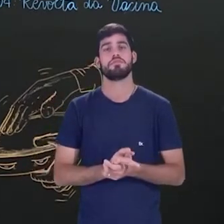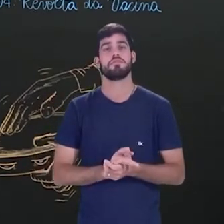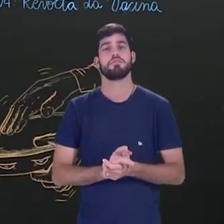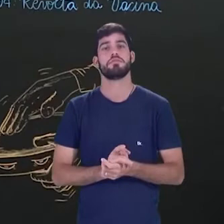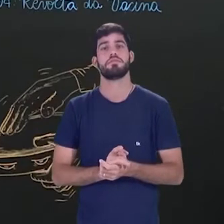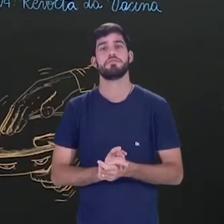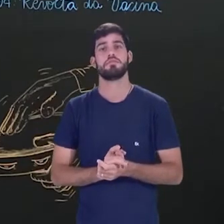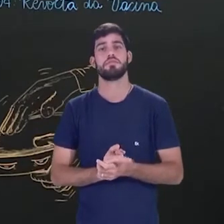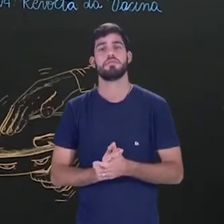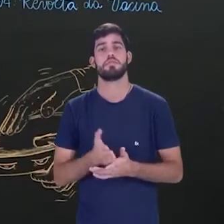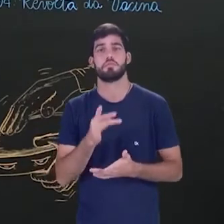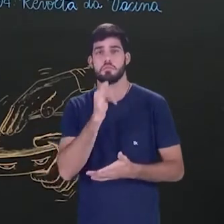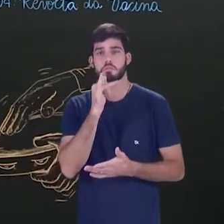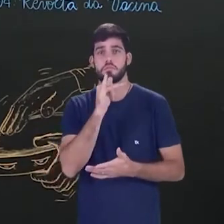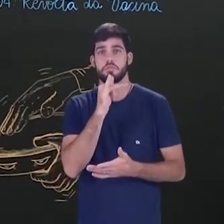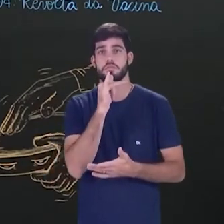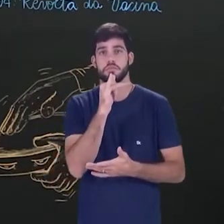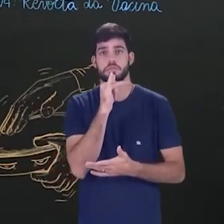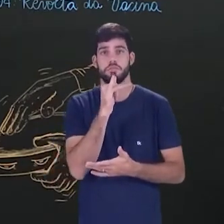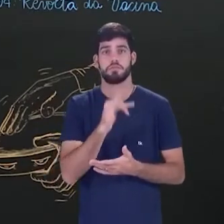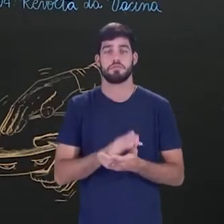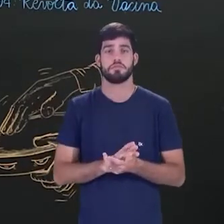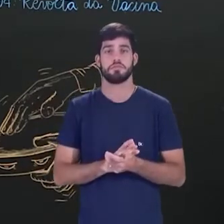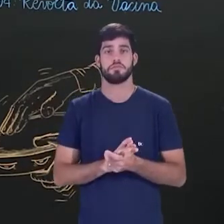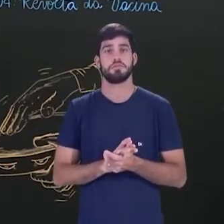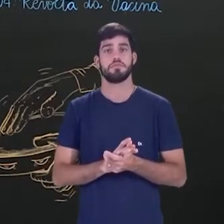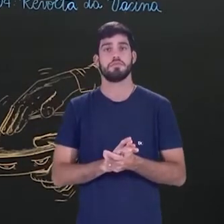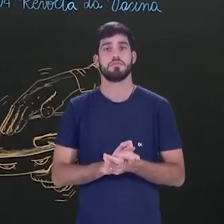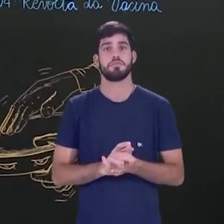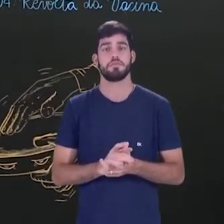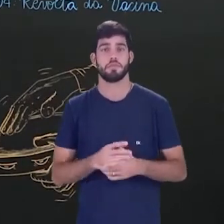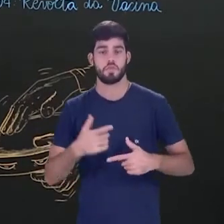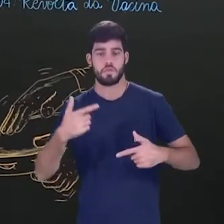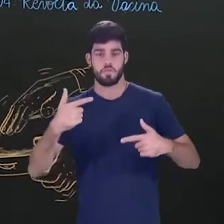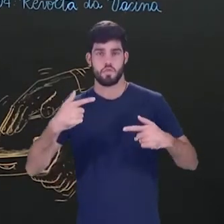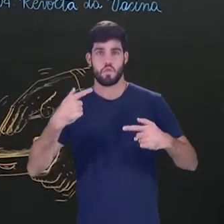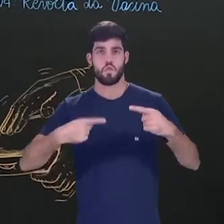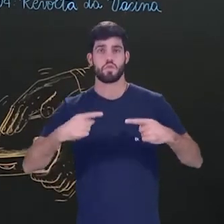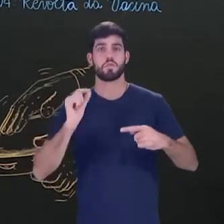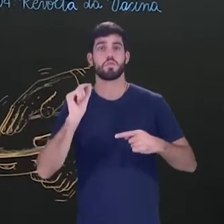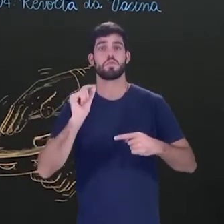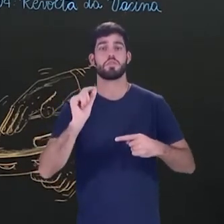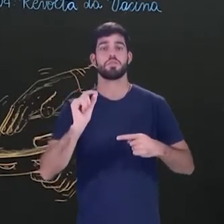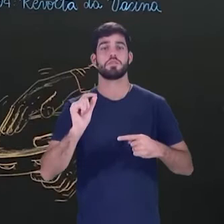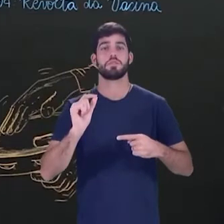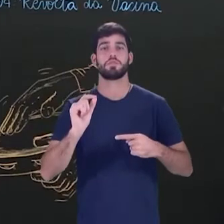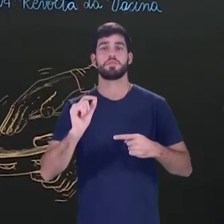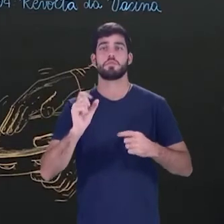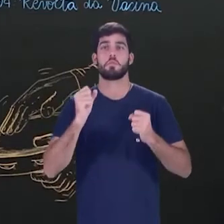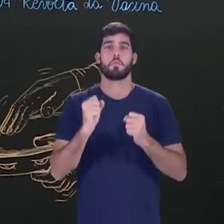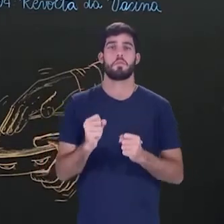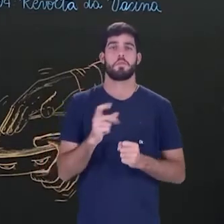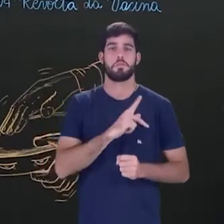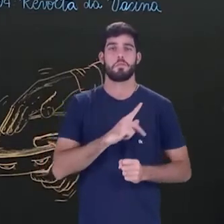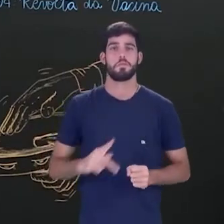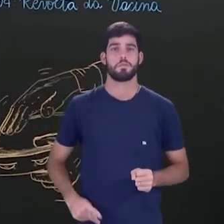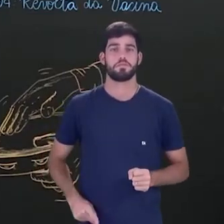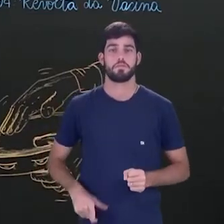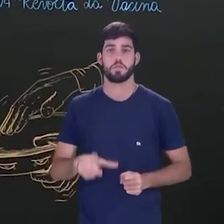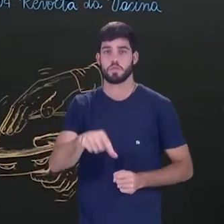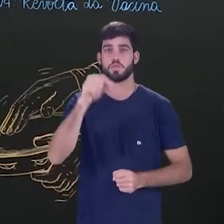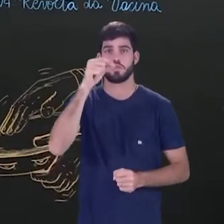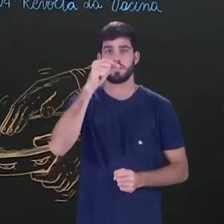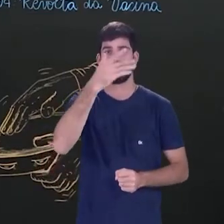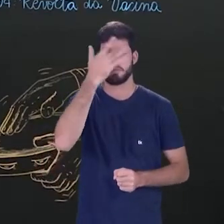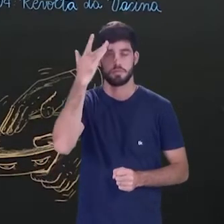parte, além de ser evidentemente uma manifestação contra a maneira que o poder público estava decidindo a vida das pessoas, de uma